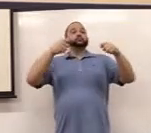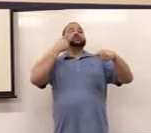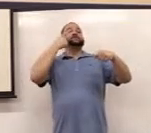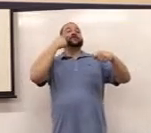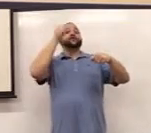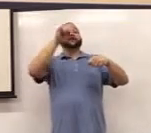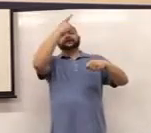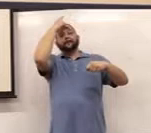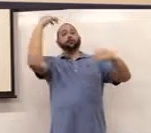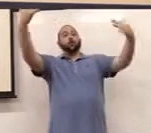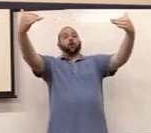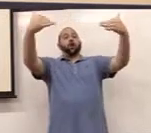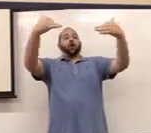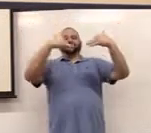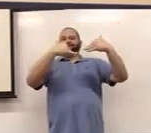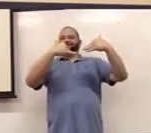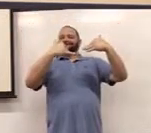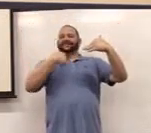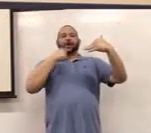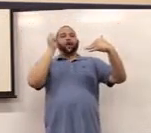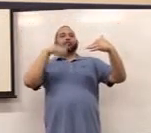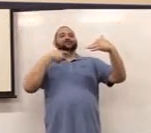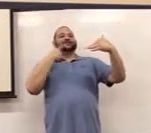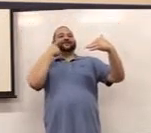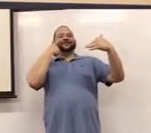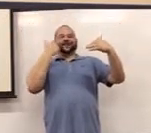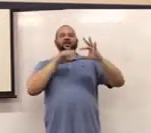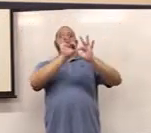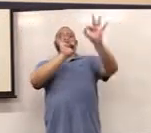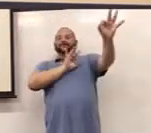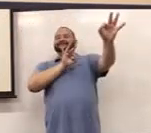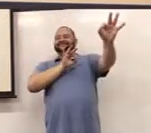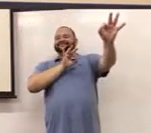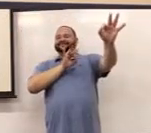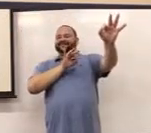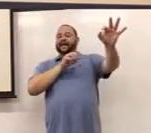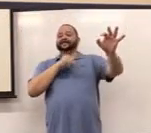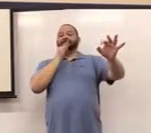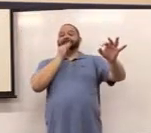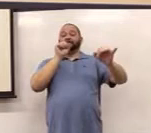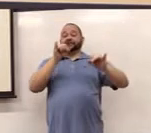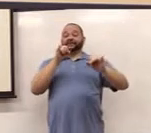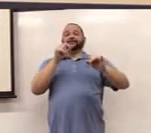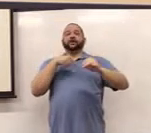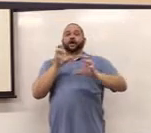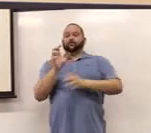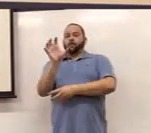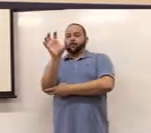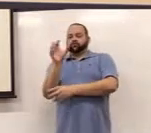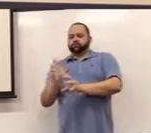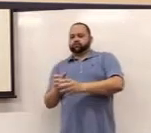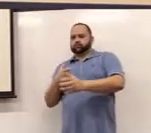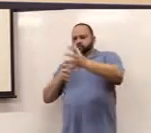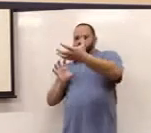da cidade. E essa distância aqui é uma distância segura, de forma que alguém que chegue de canhão aí não consiga atirar